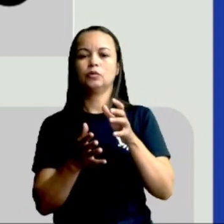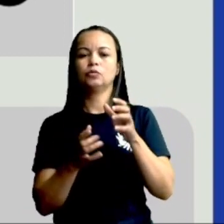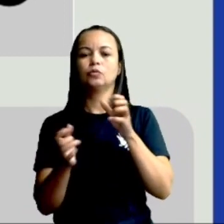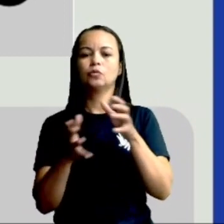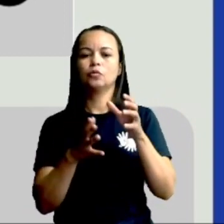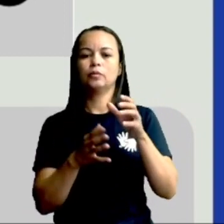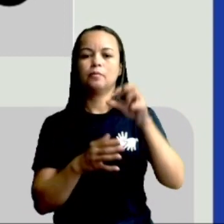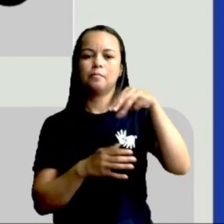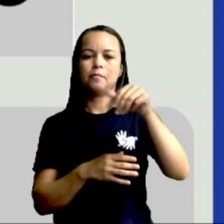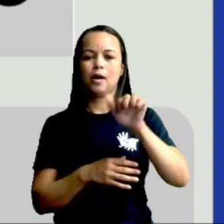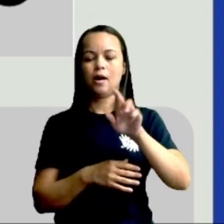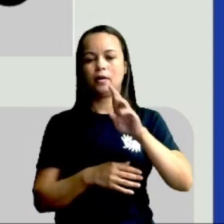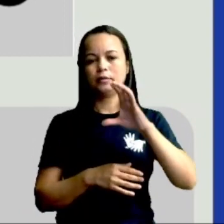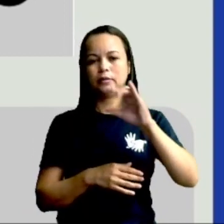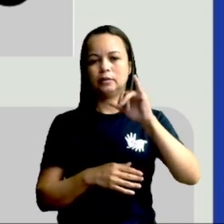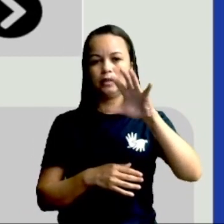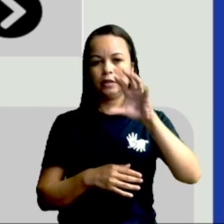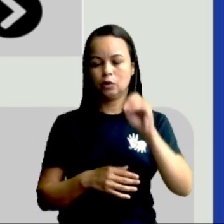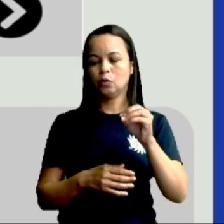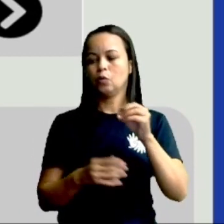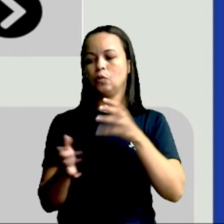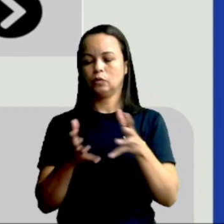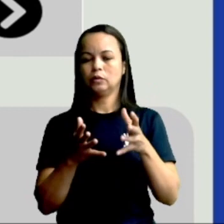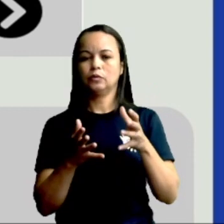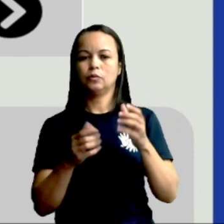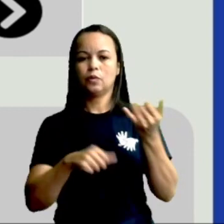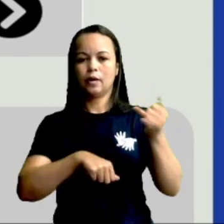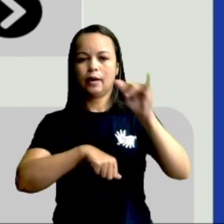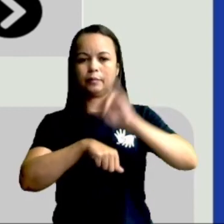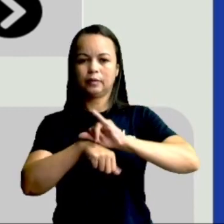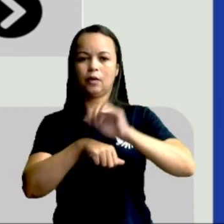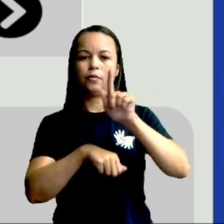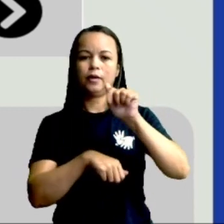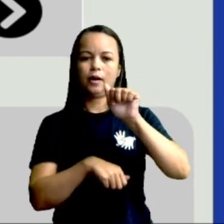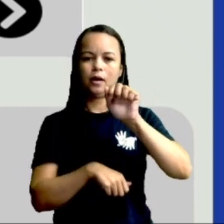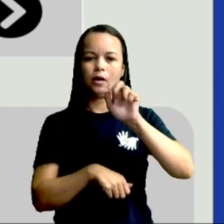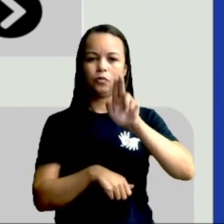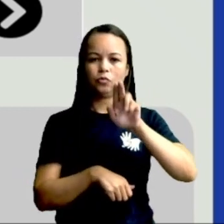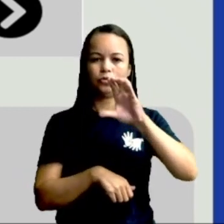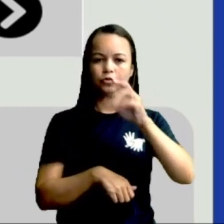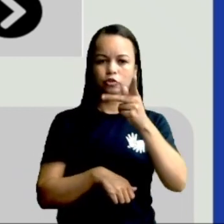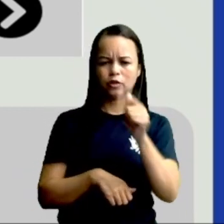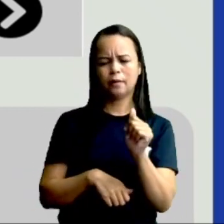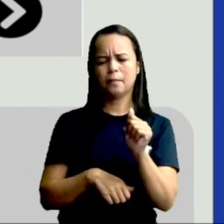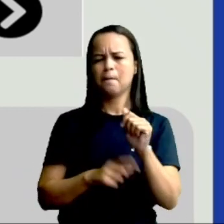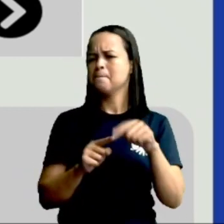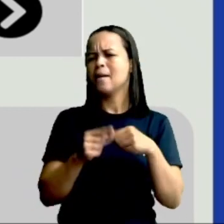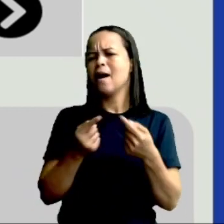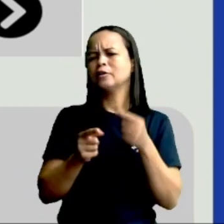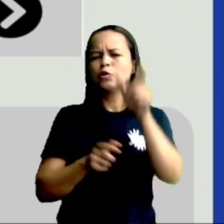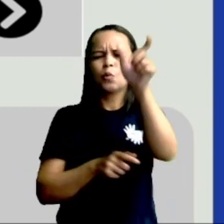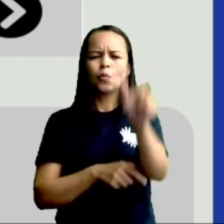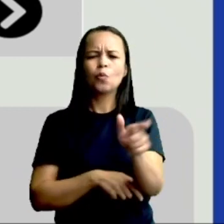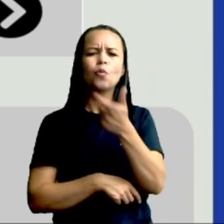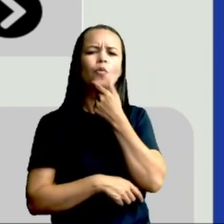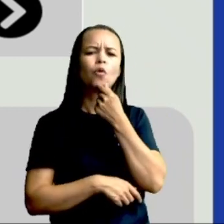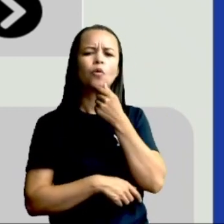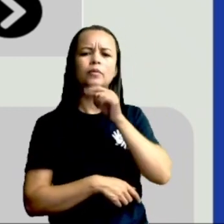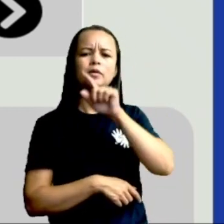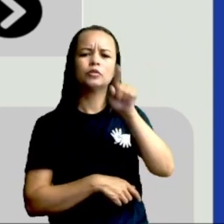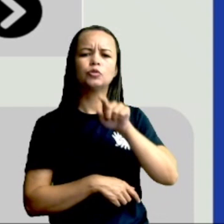Dias, na capital gaúcha. Mas quem foi Zumbi dos Palmares? Por que